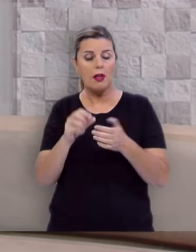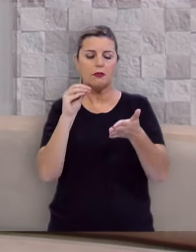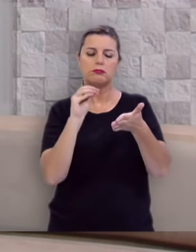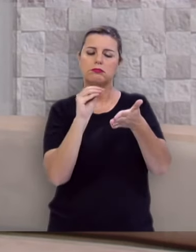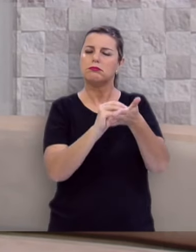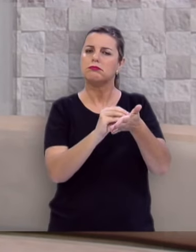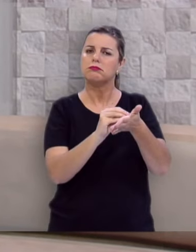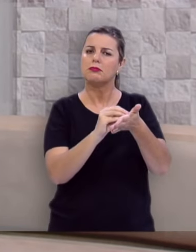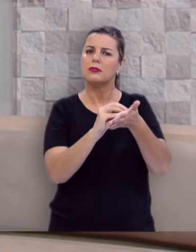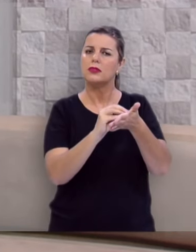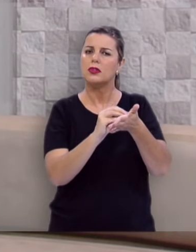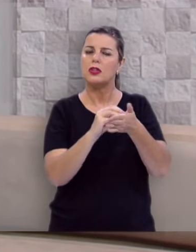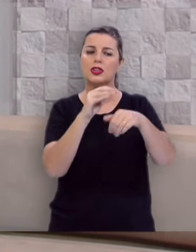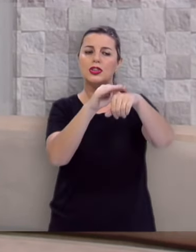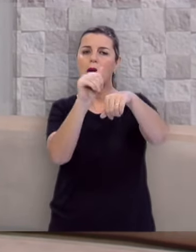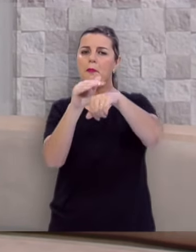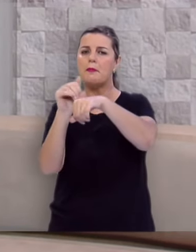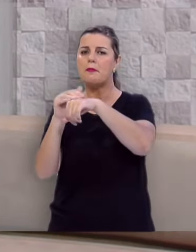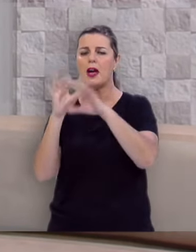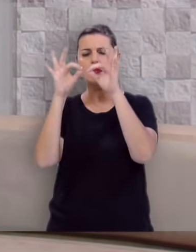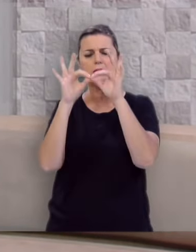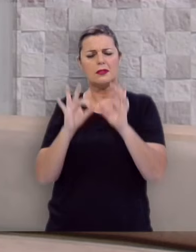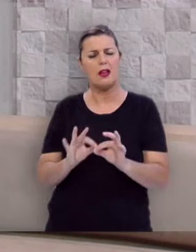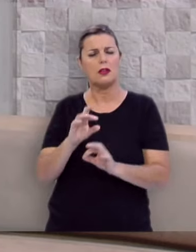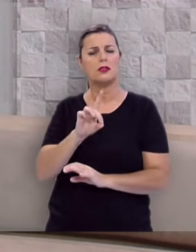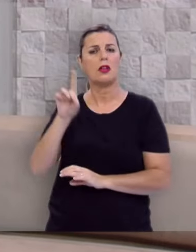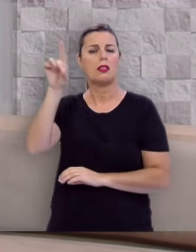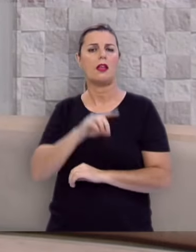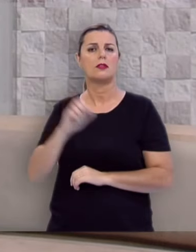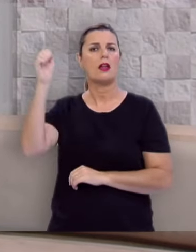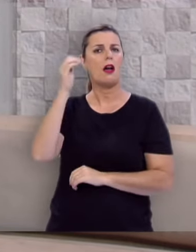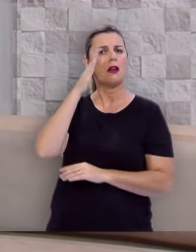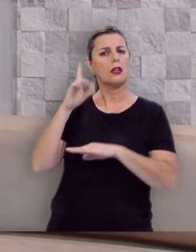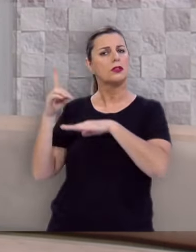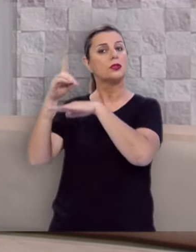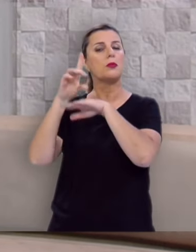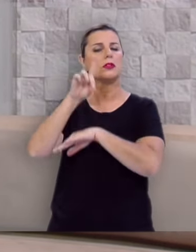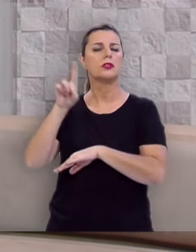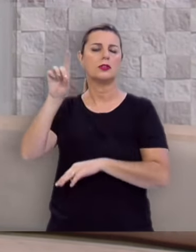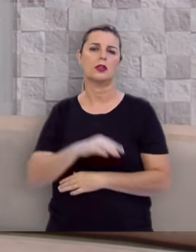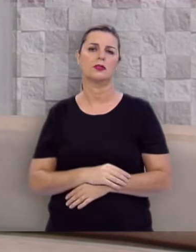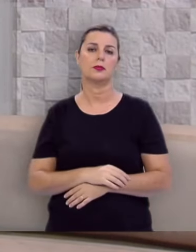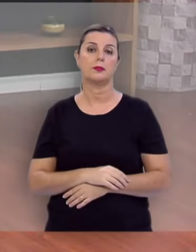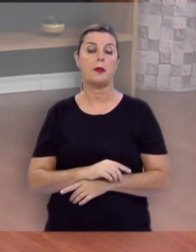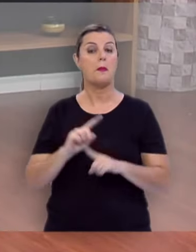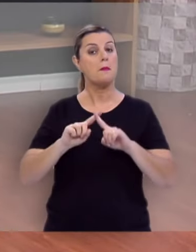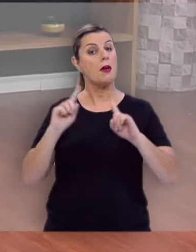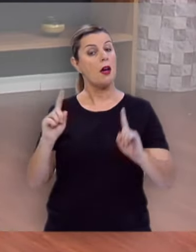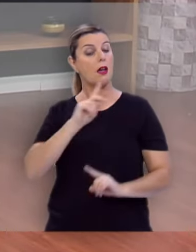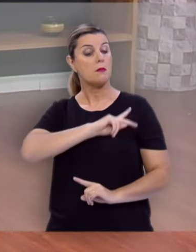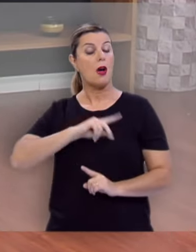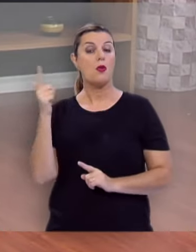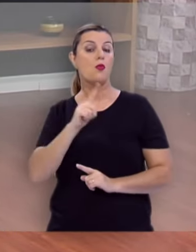aqui pontuado o fato do chamado eficaz de Deus, da graça soberana de Deus. Mas